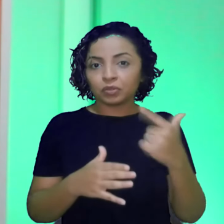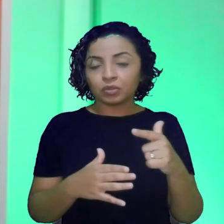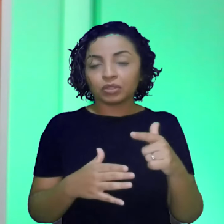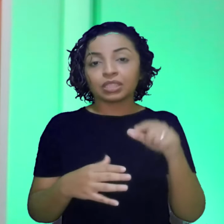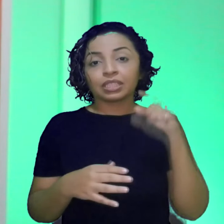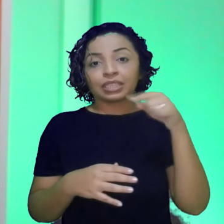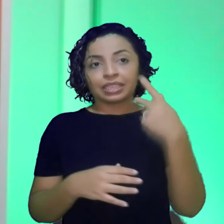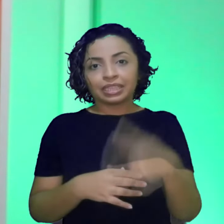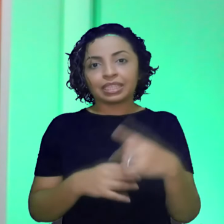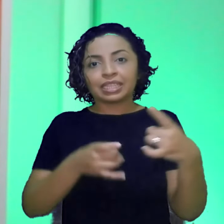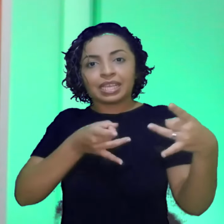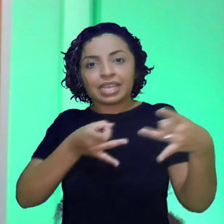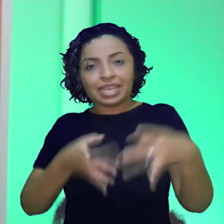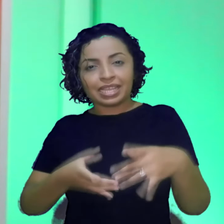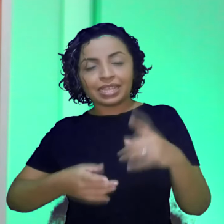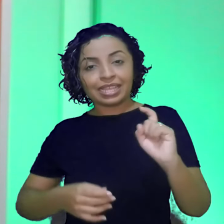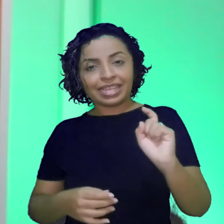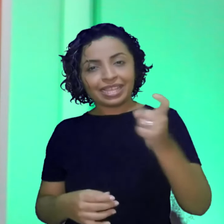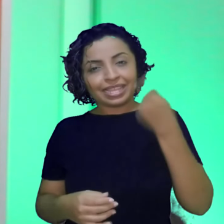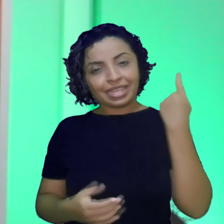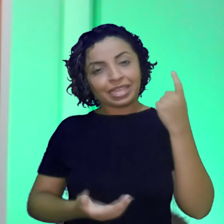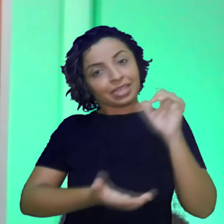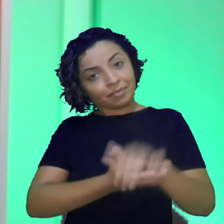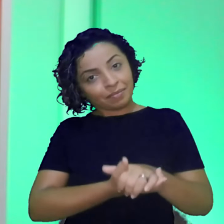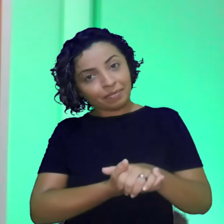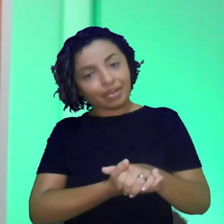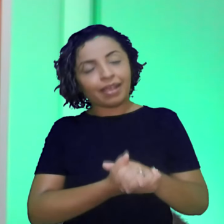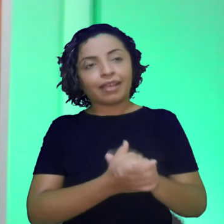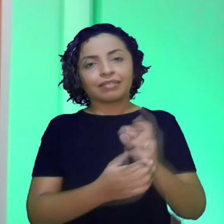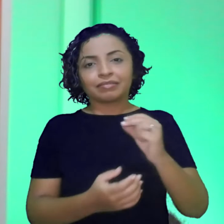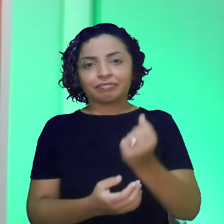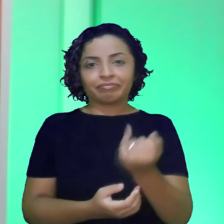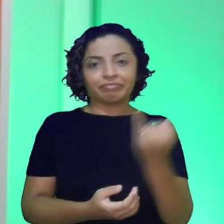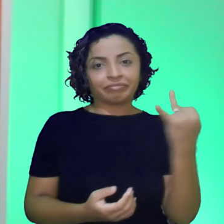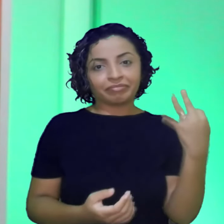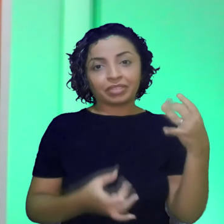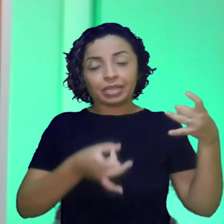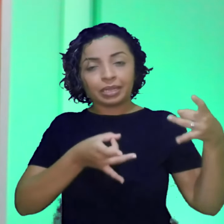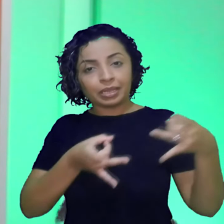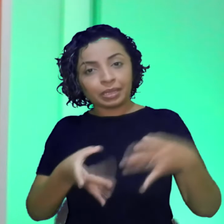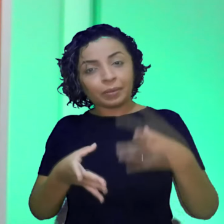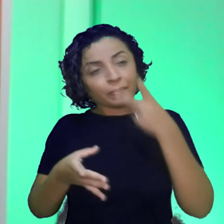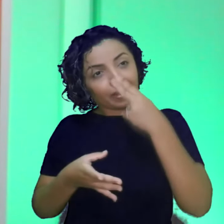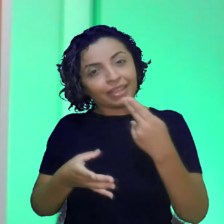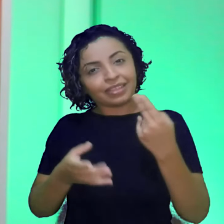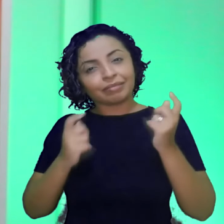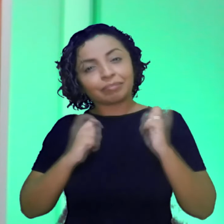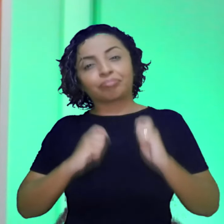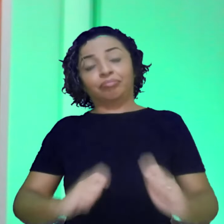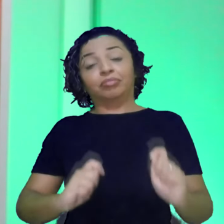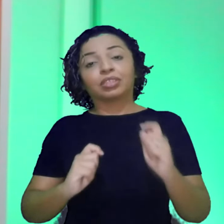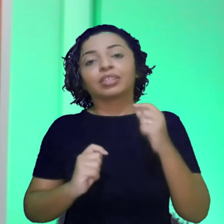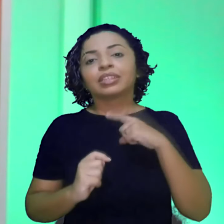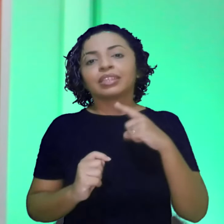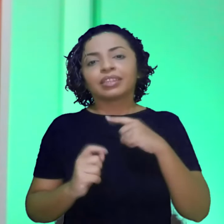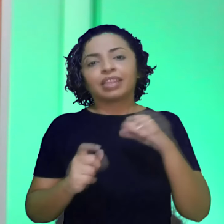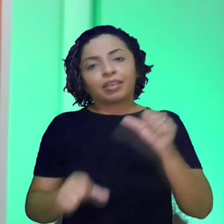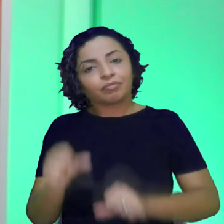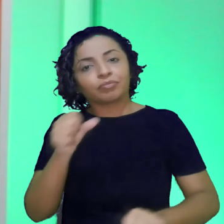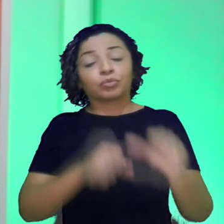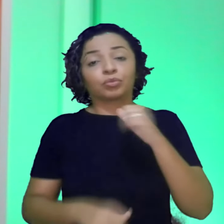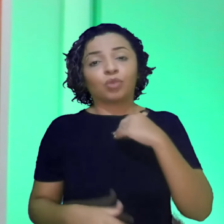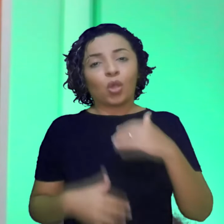Resposta ao abandono de seus ex-maridos. Abandono em forma de locomotiva, que todos os dias atropela e converte